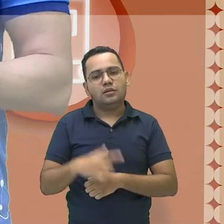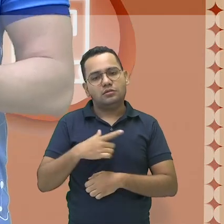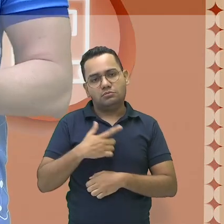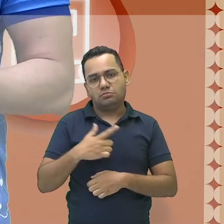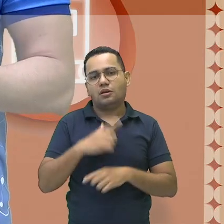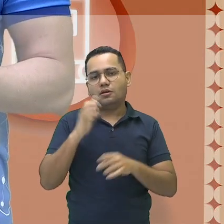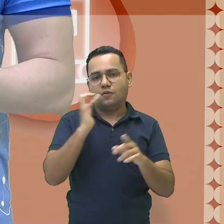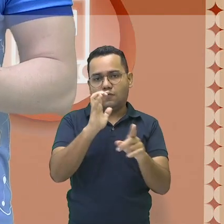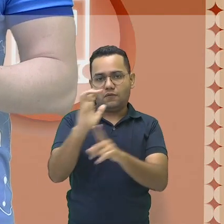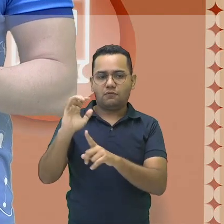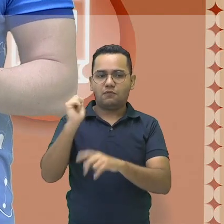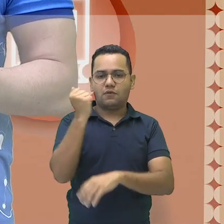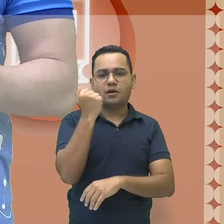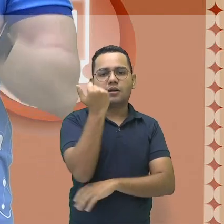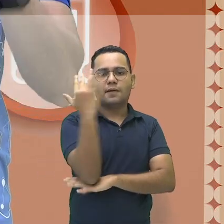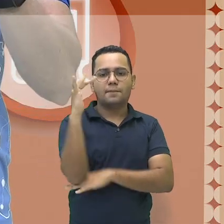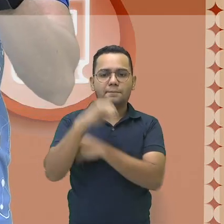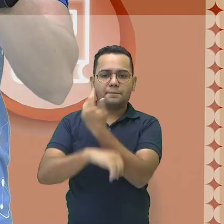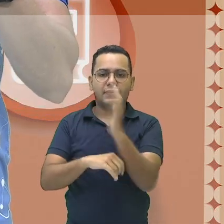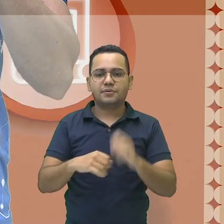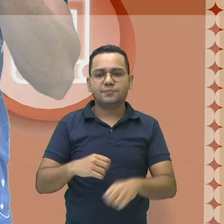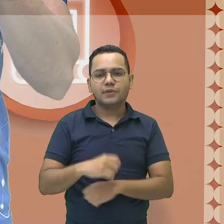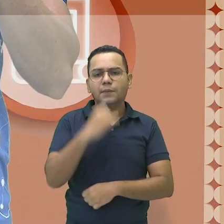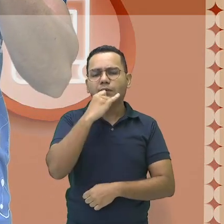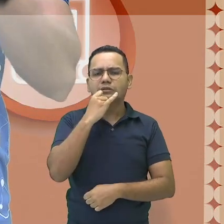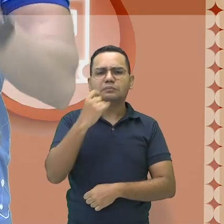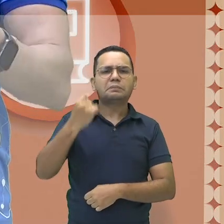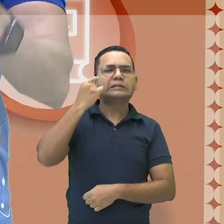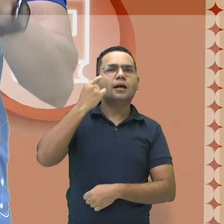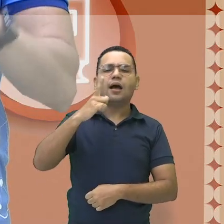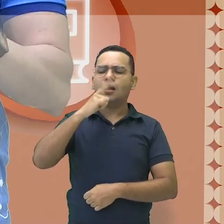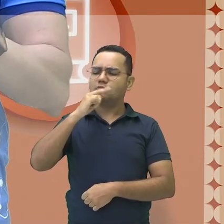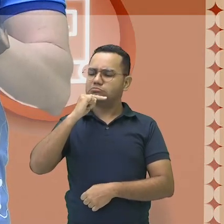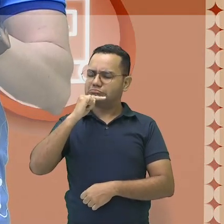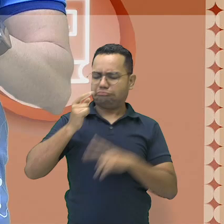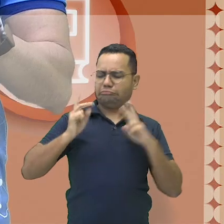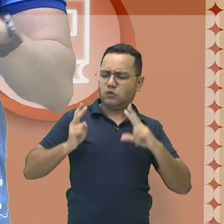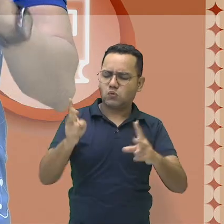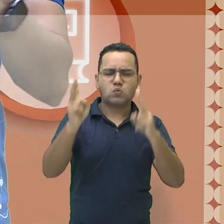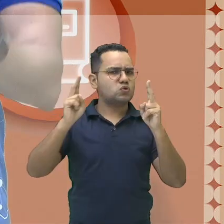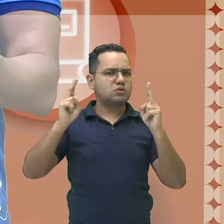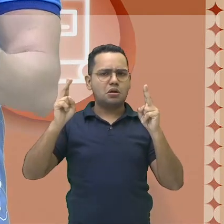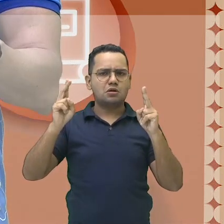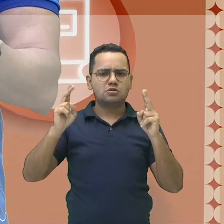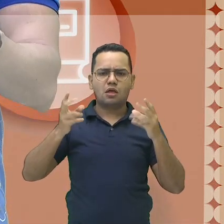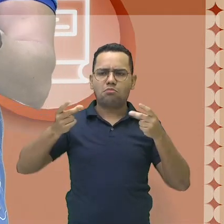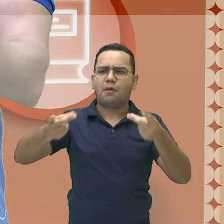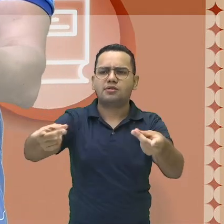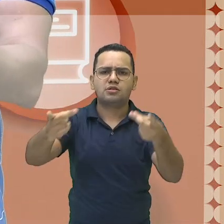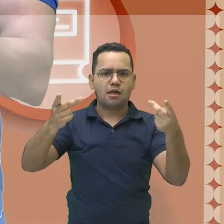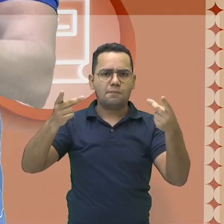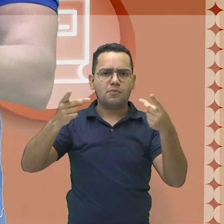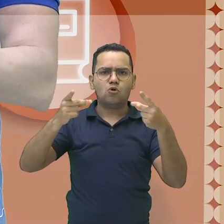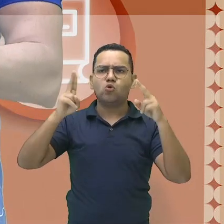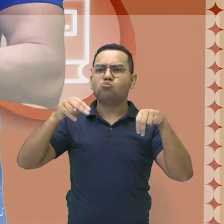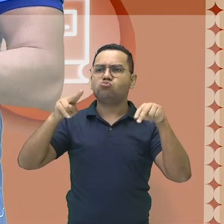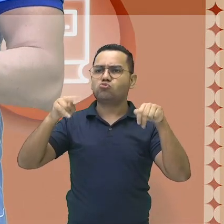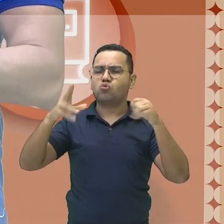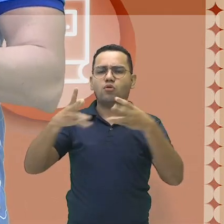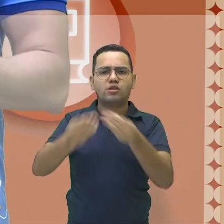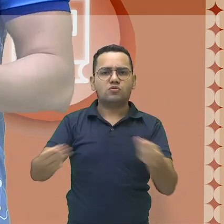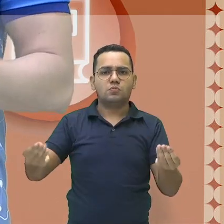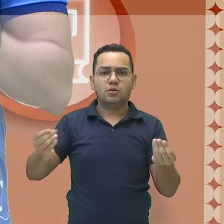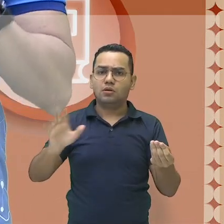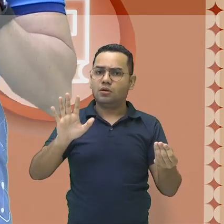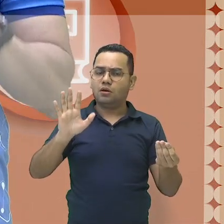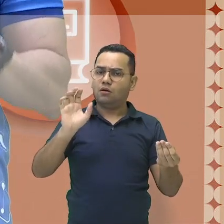ali o meio ambiente de uma forma geral. A gente tem a ideia de que a água nunca vai acabar no nosso planeta. Pode até ter água,